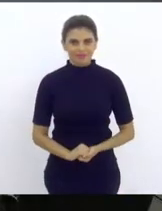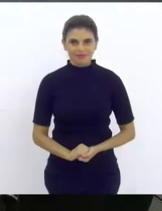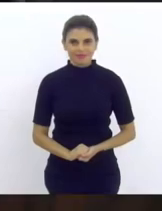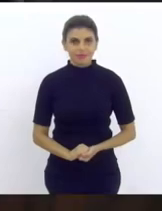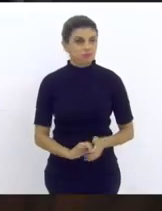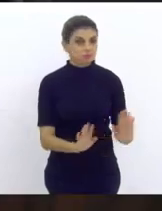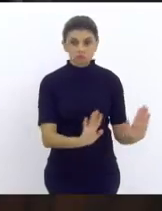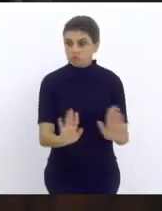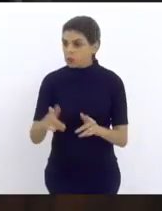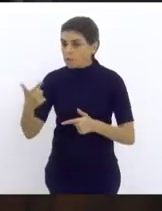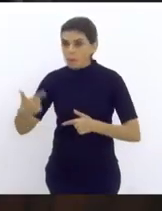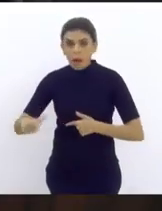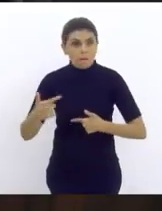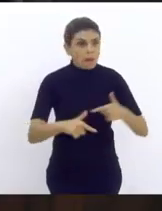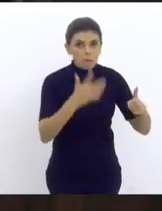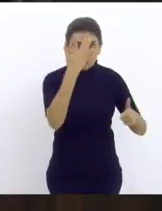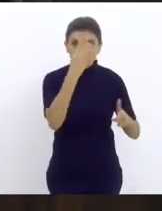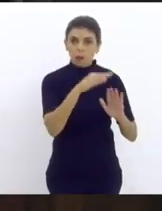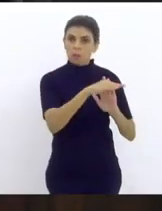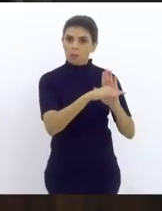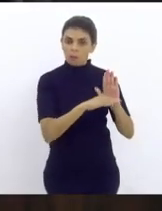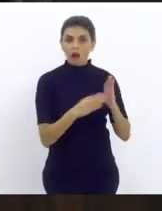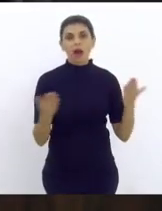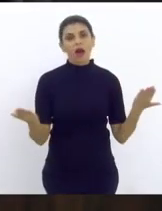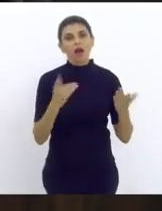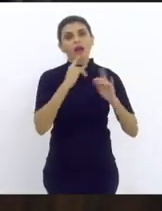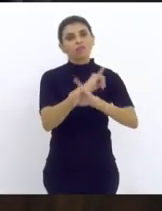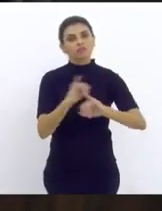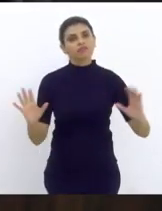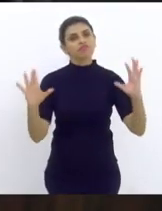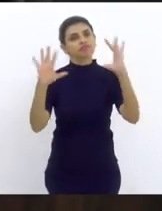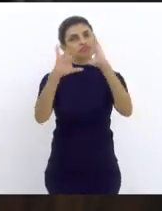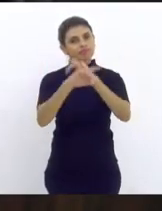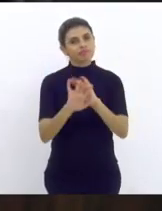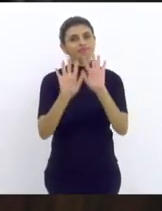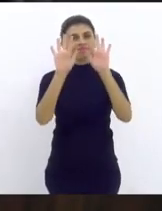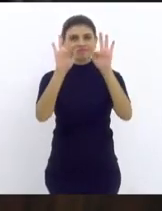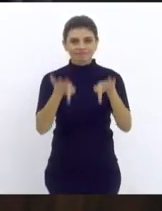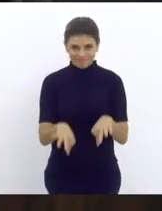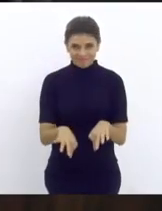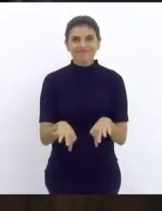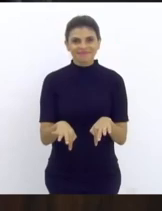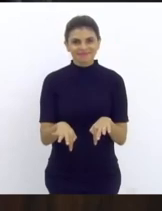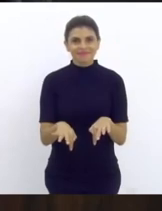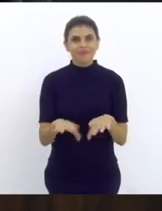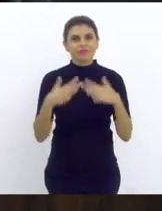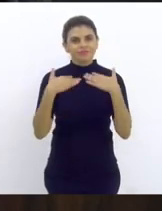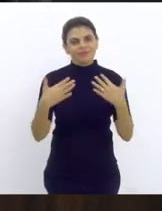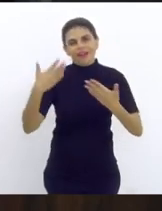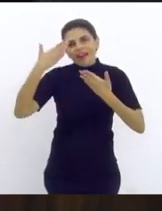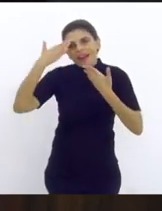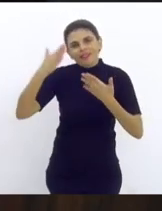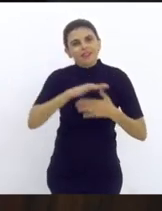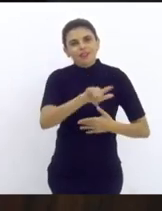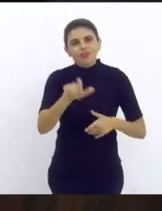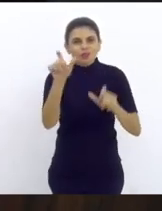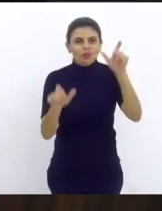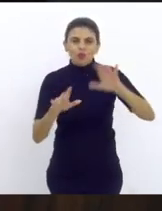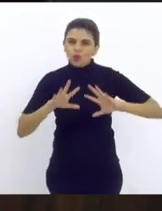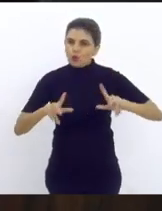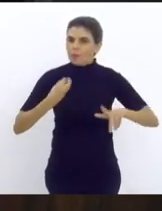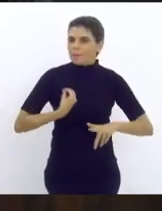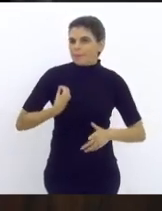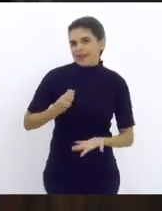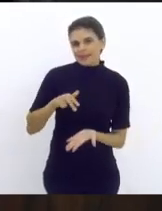não havendo mais oradores escritos a presença declara encerrada presente sessão agradecendo a todos a